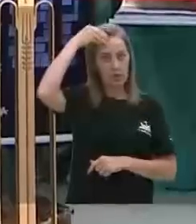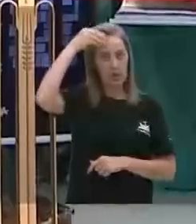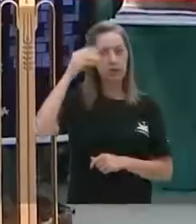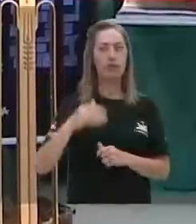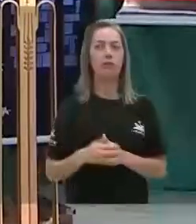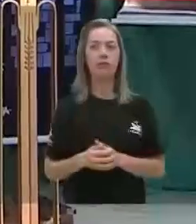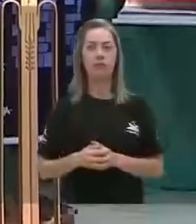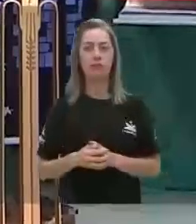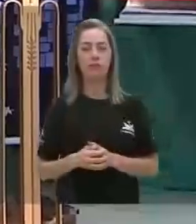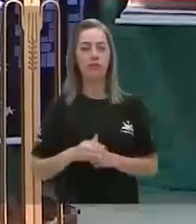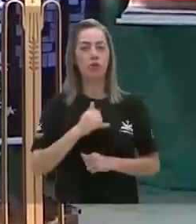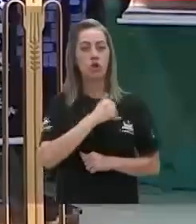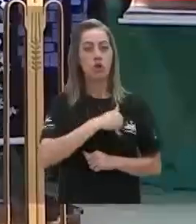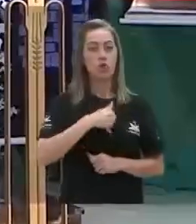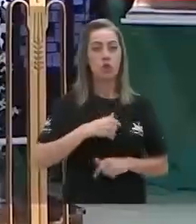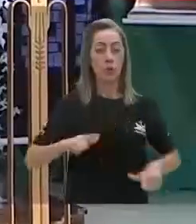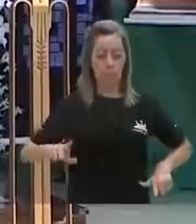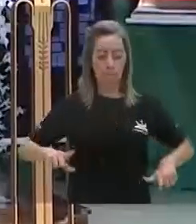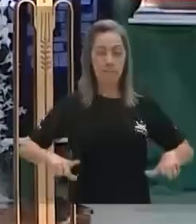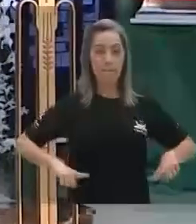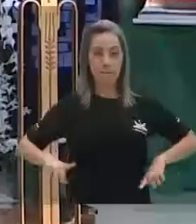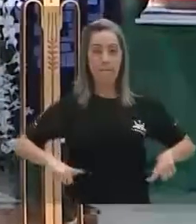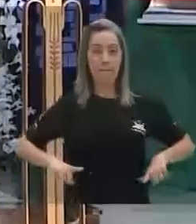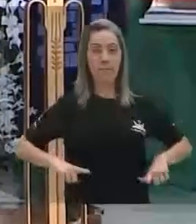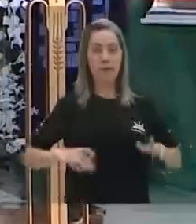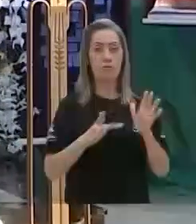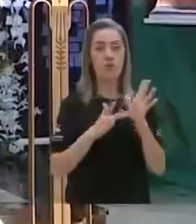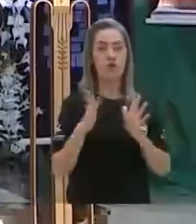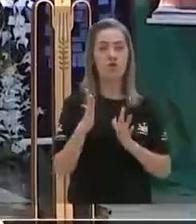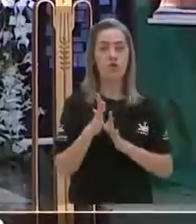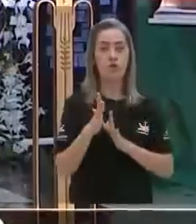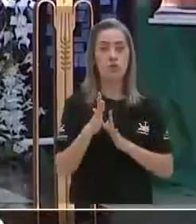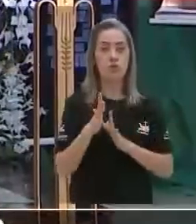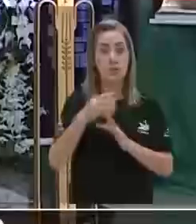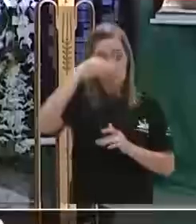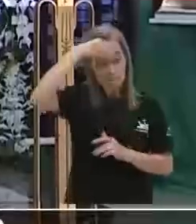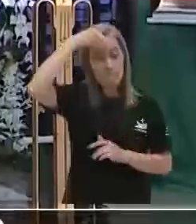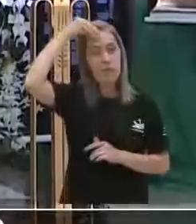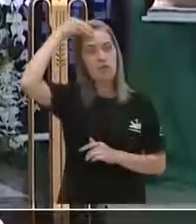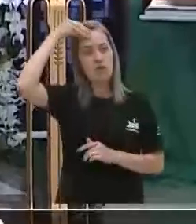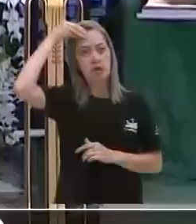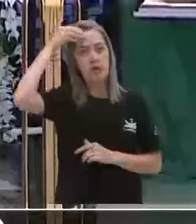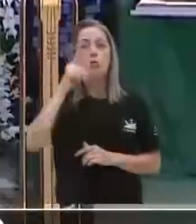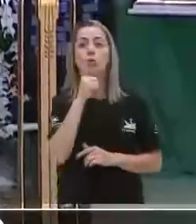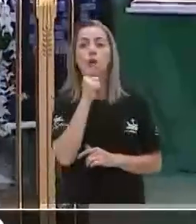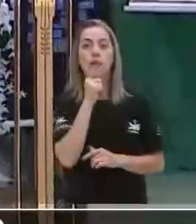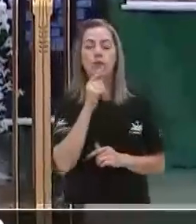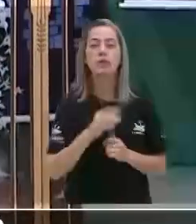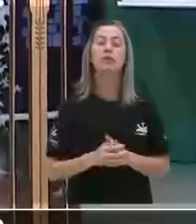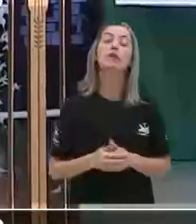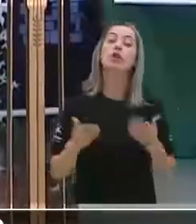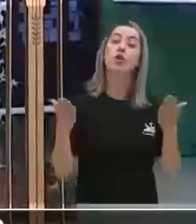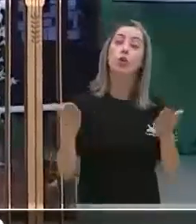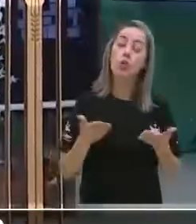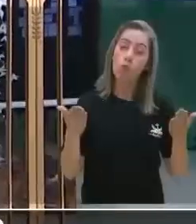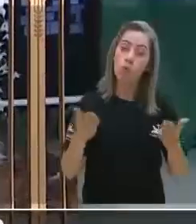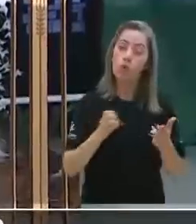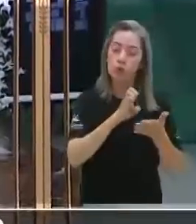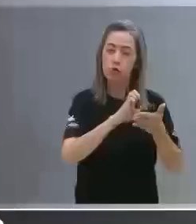João, primo de Jesus, o batizador, Batista. E hoje no